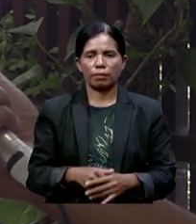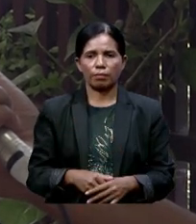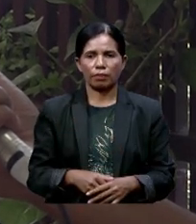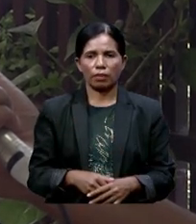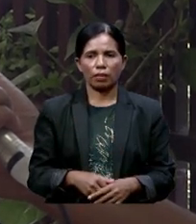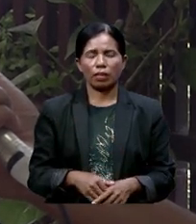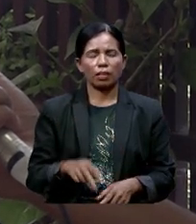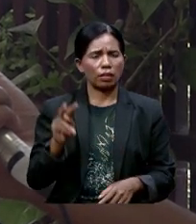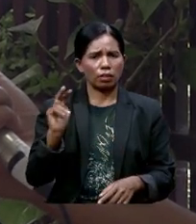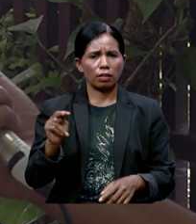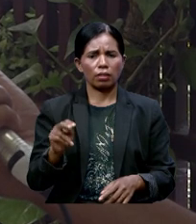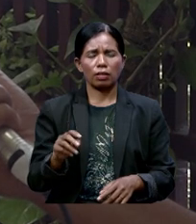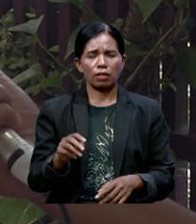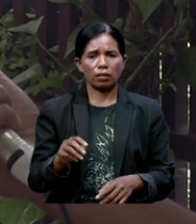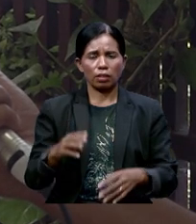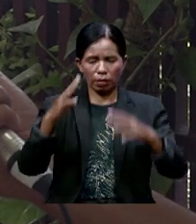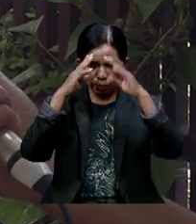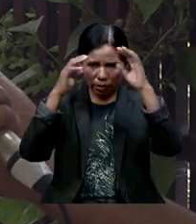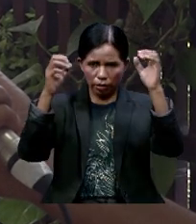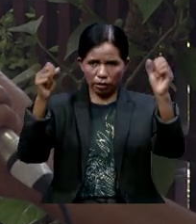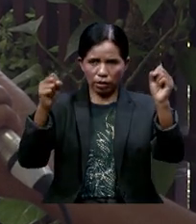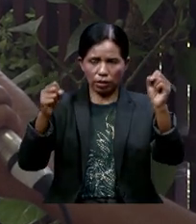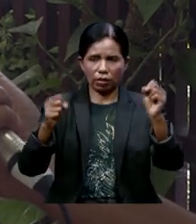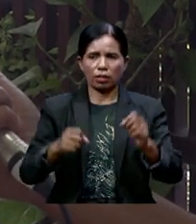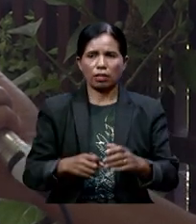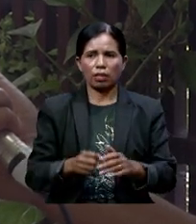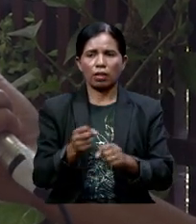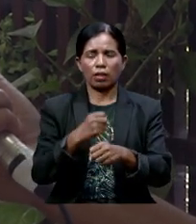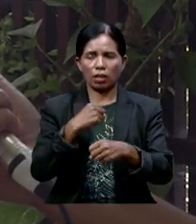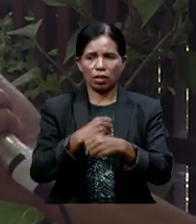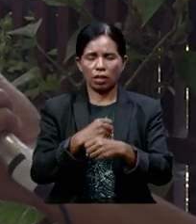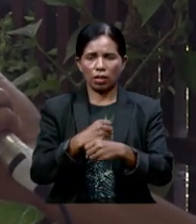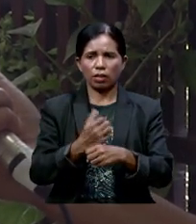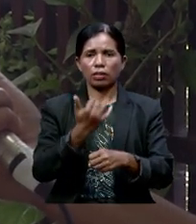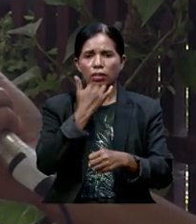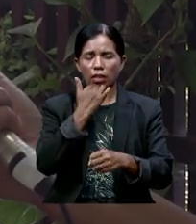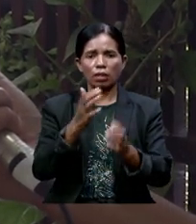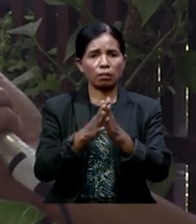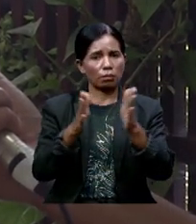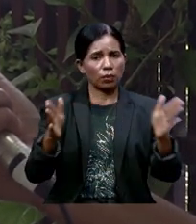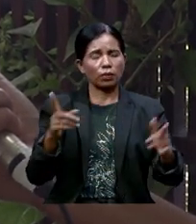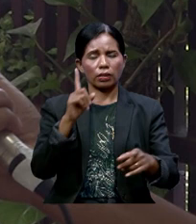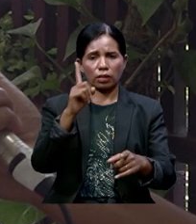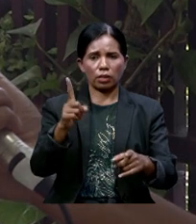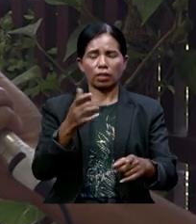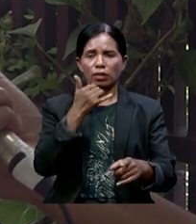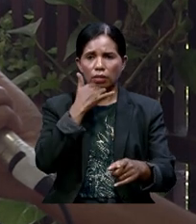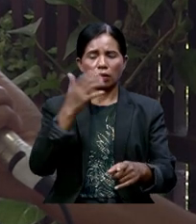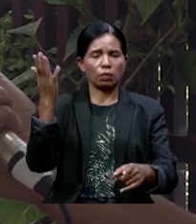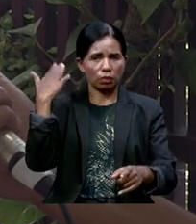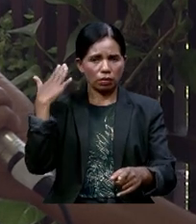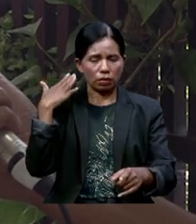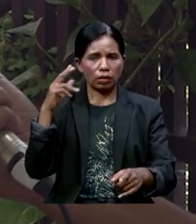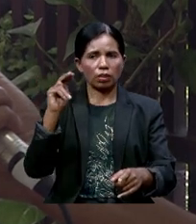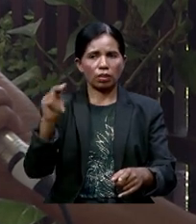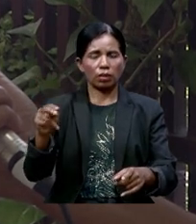ida nene presidente da República halo falha boa tira e falha neve mac ulu e a